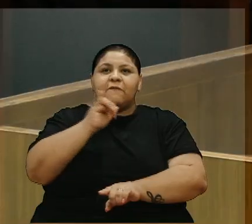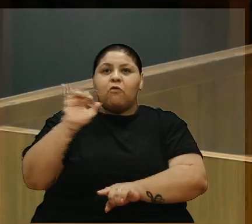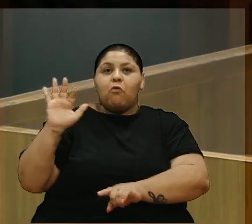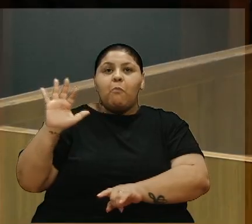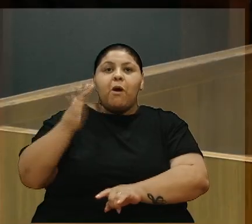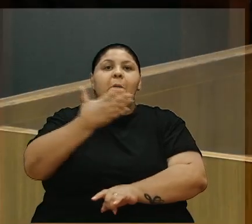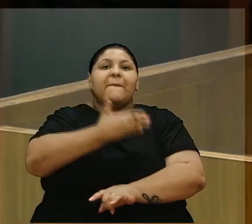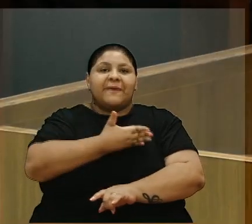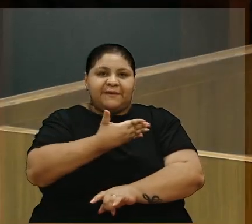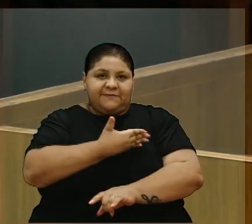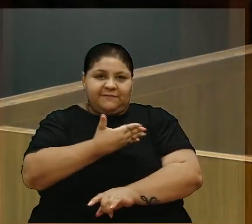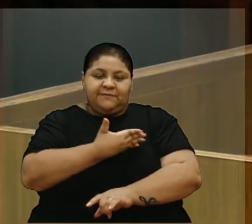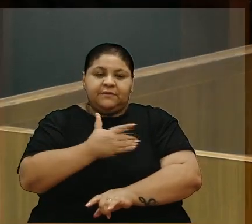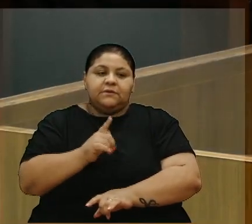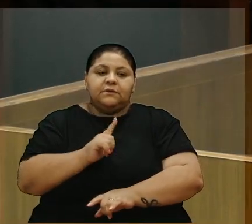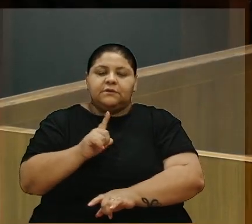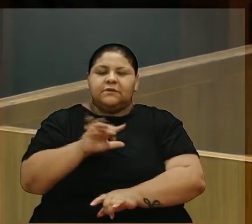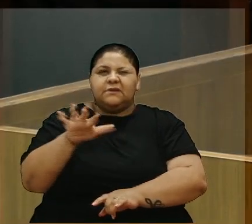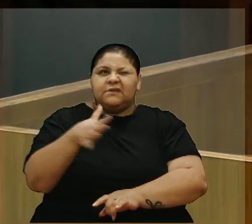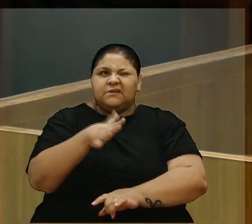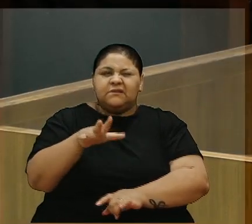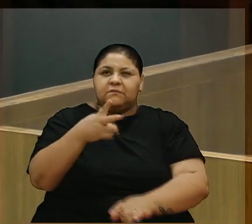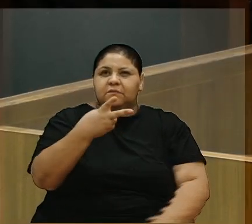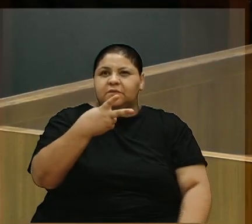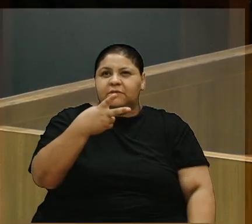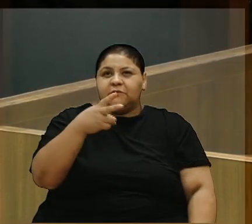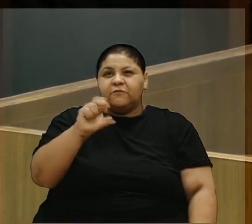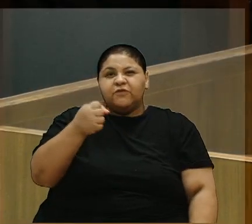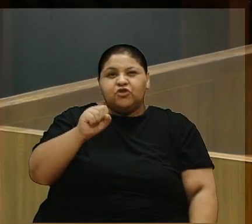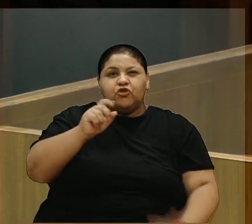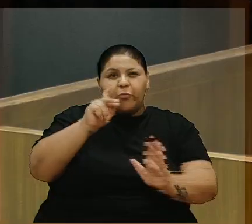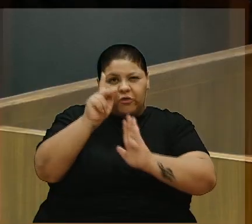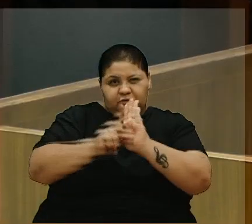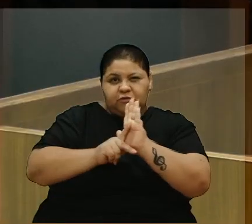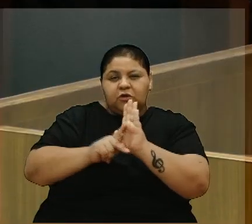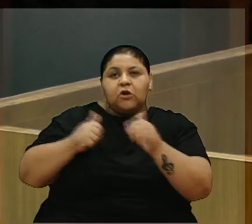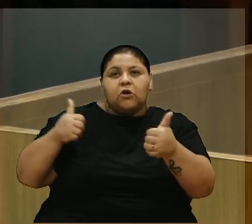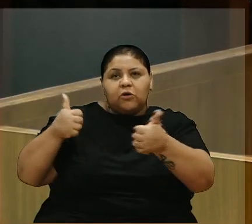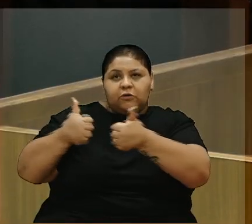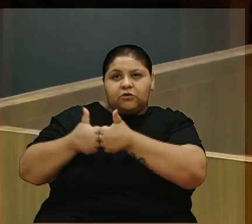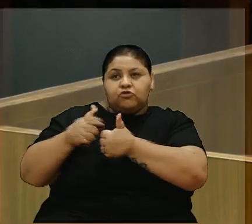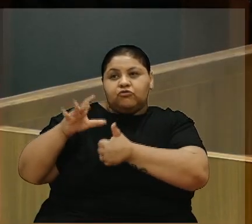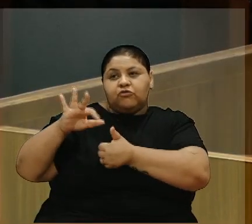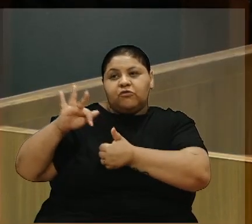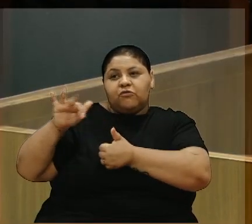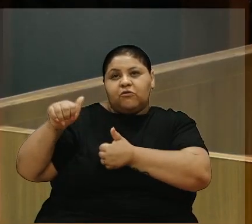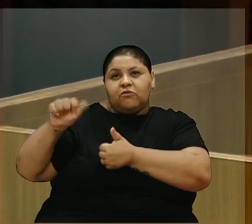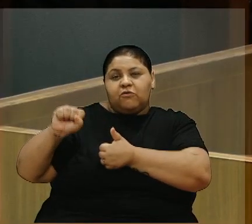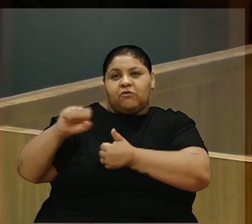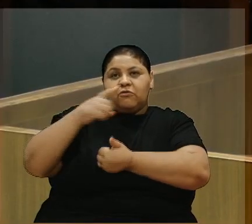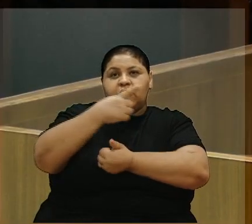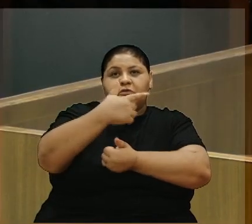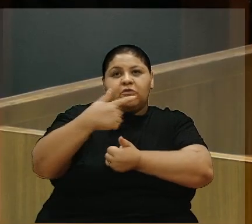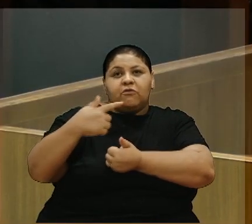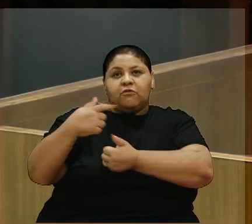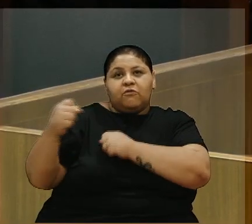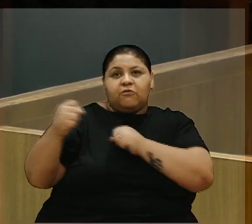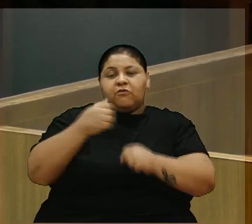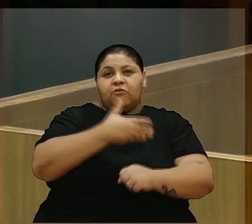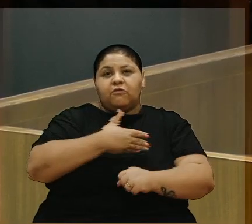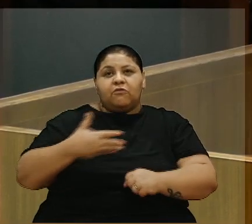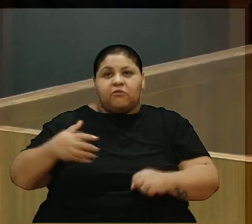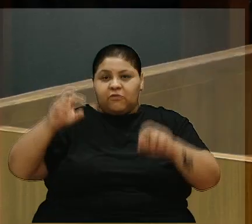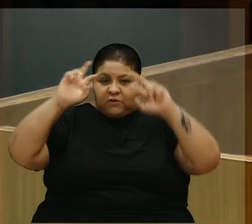Amiga, que tem em torno de 28 projetos, junto à FAS. 17 o poder público